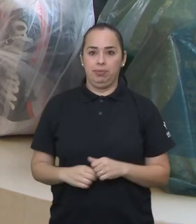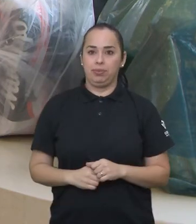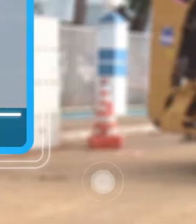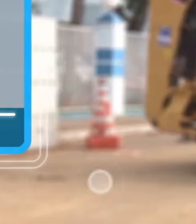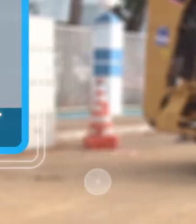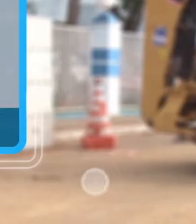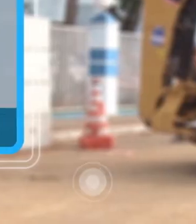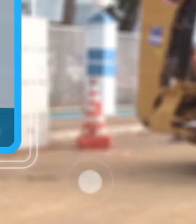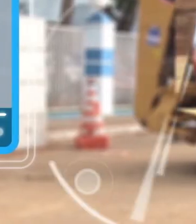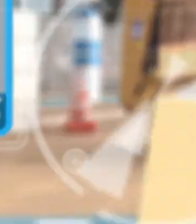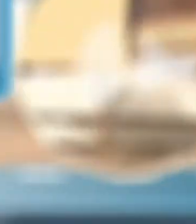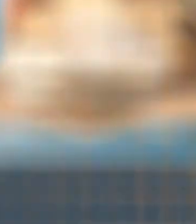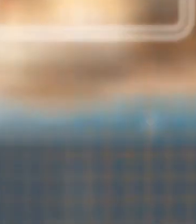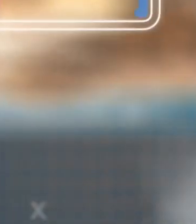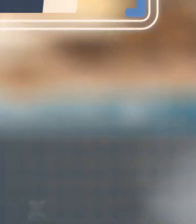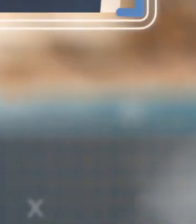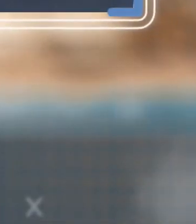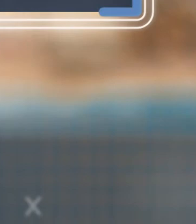bom